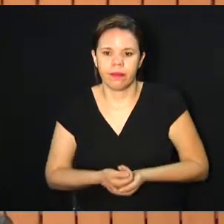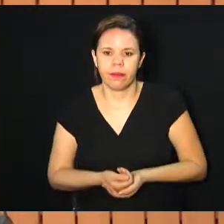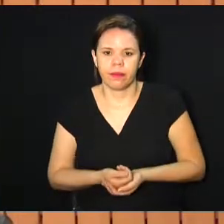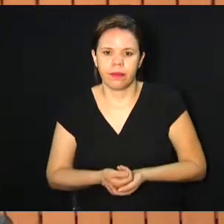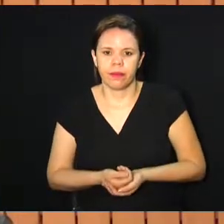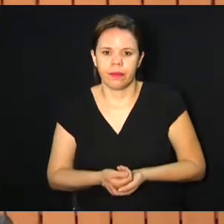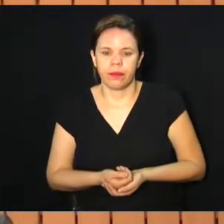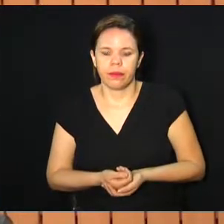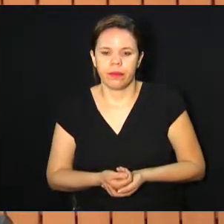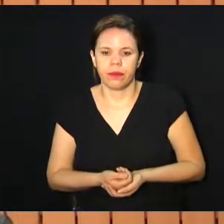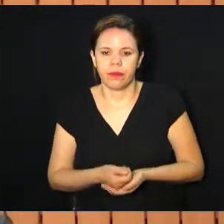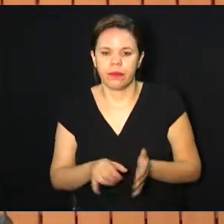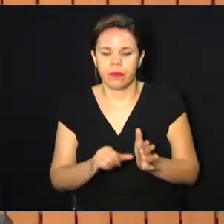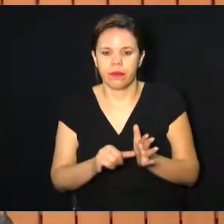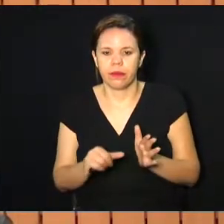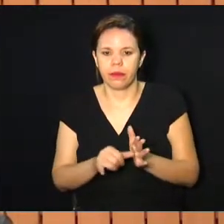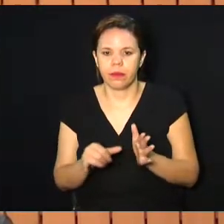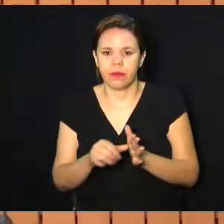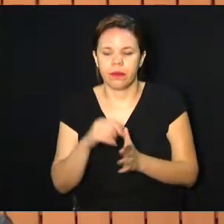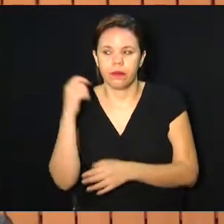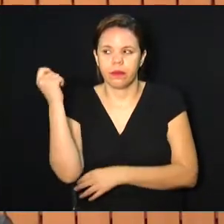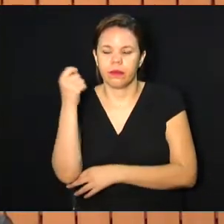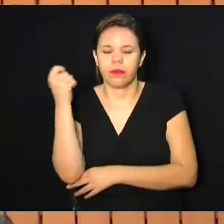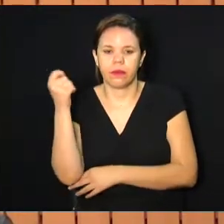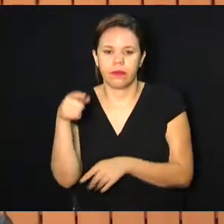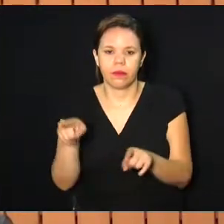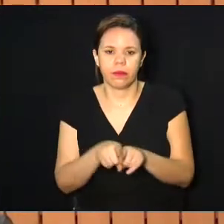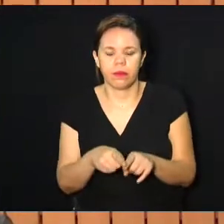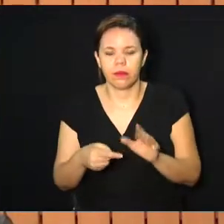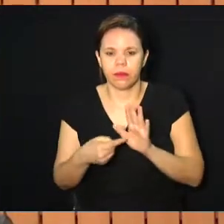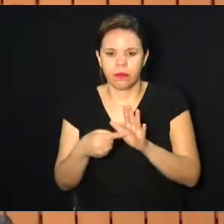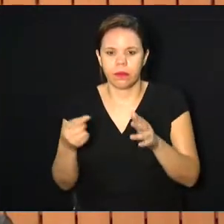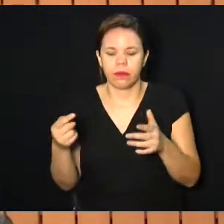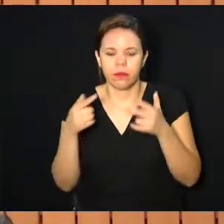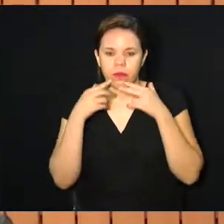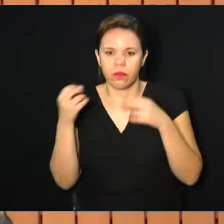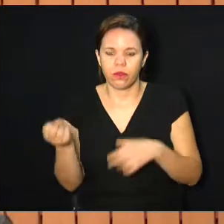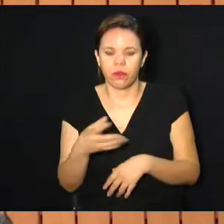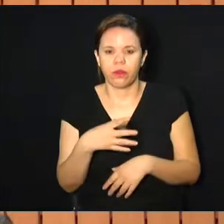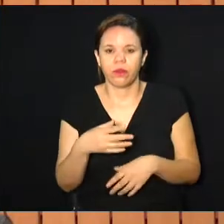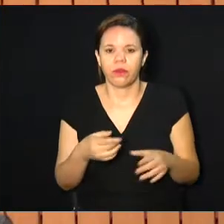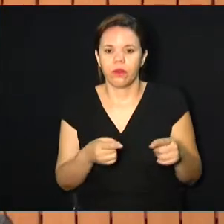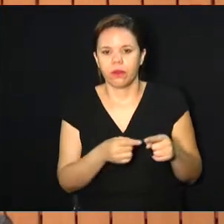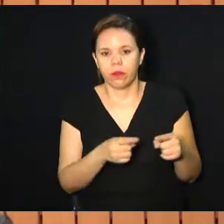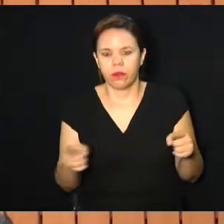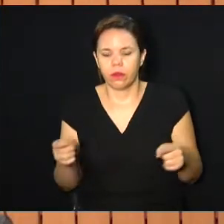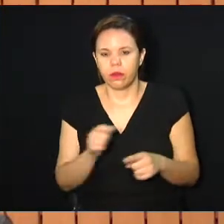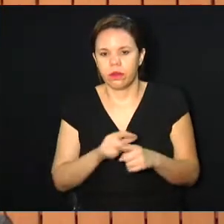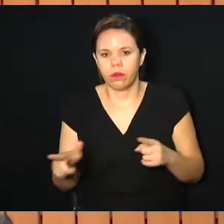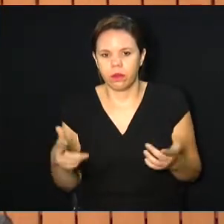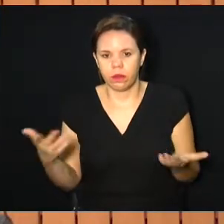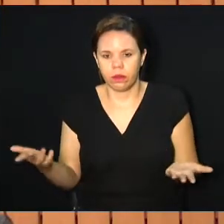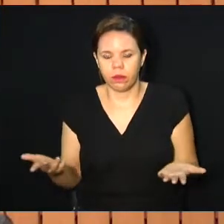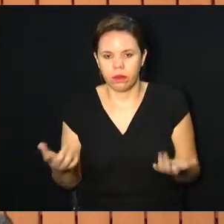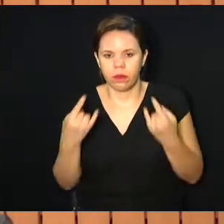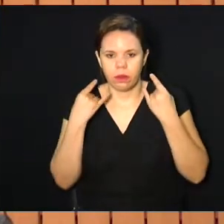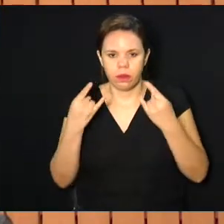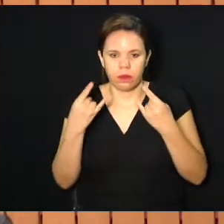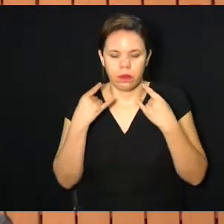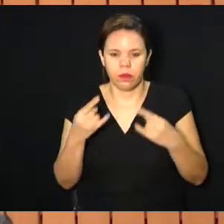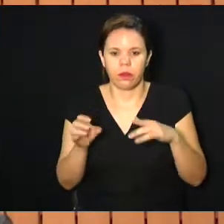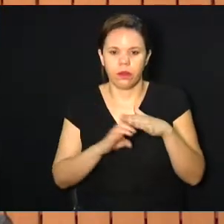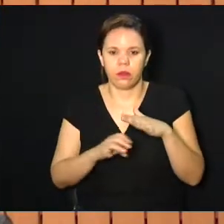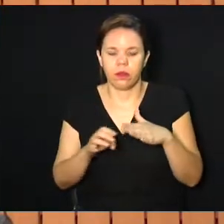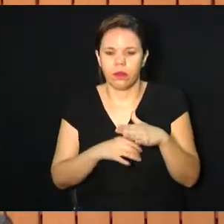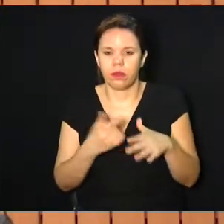editais como o de Porto Alegre tentaram trazer algumas inovações, de poder ter um prazo de aluguel, enfim, tentar atrair operadores